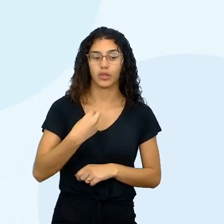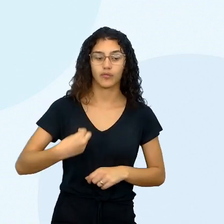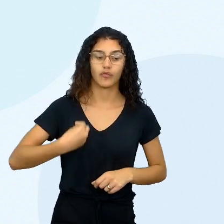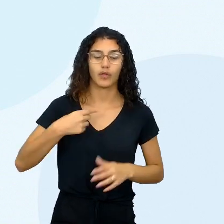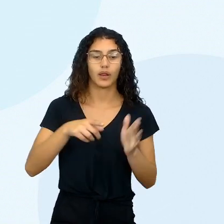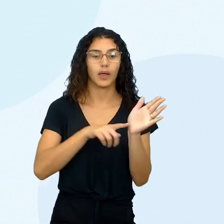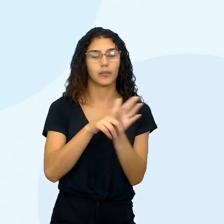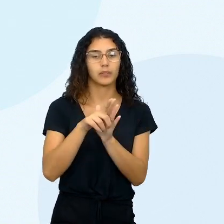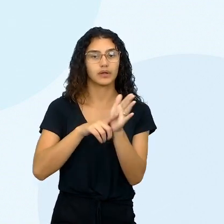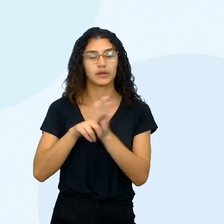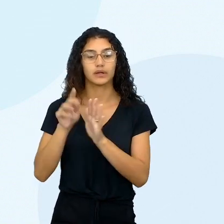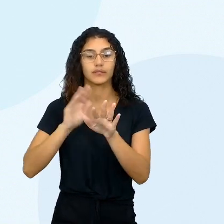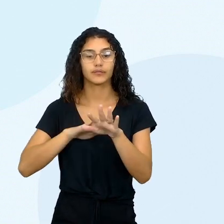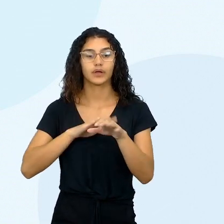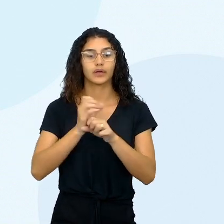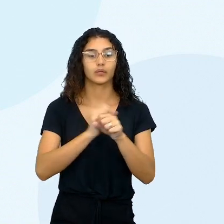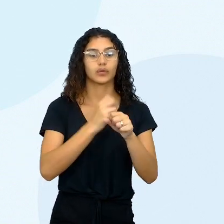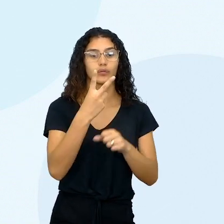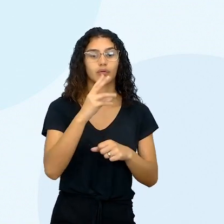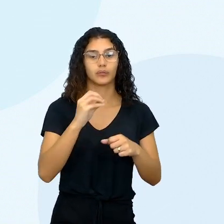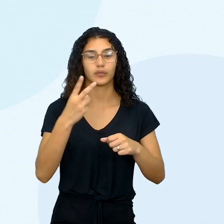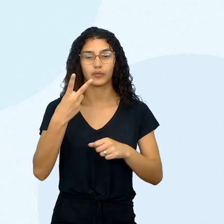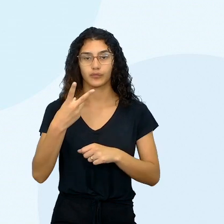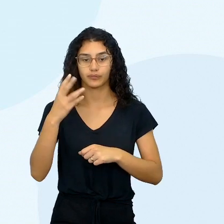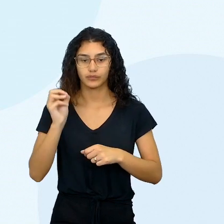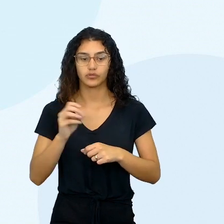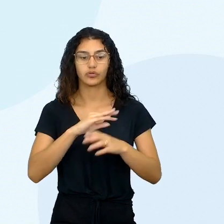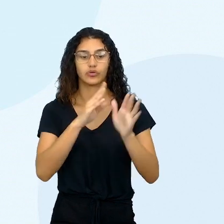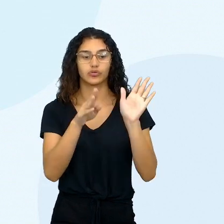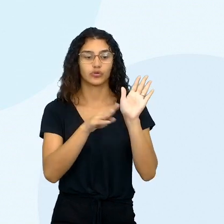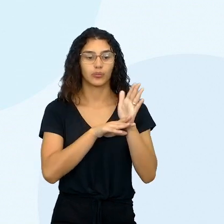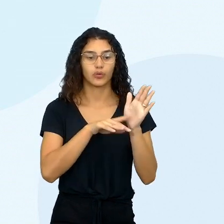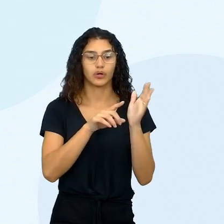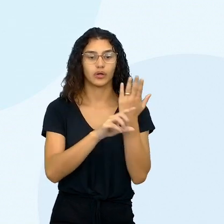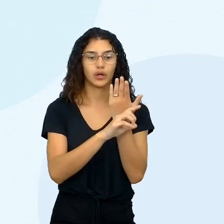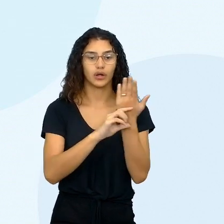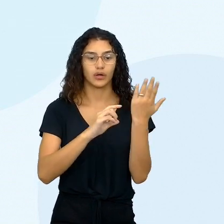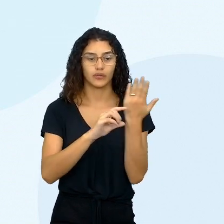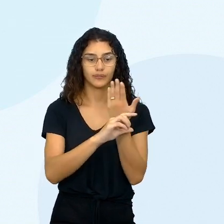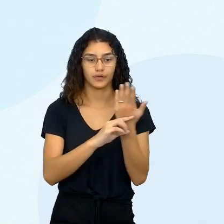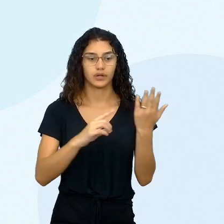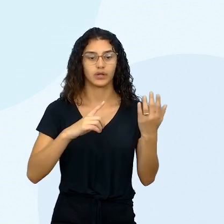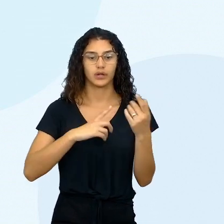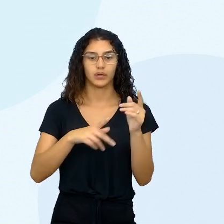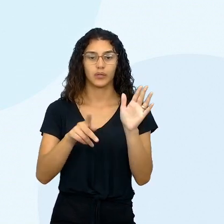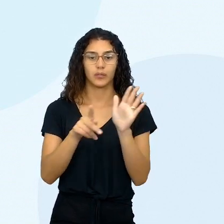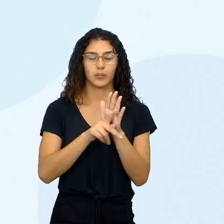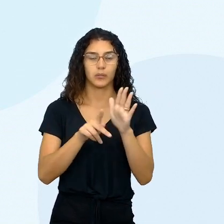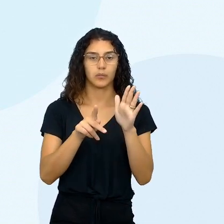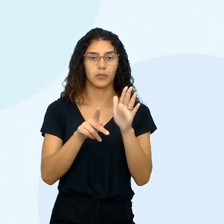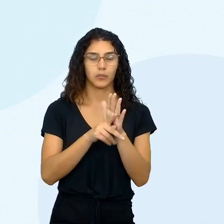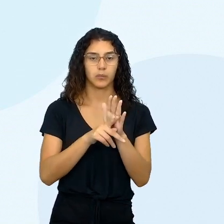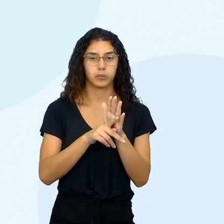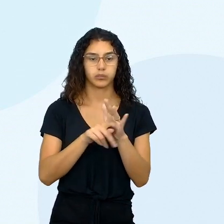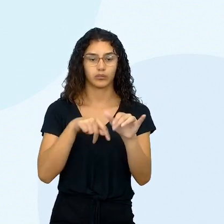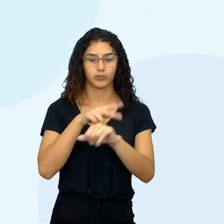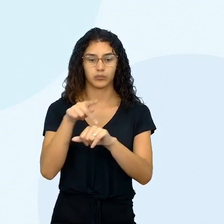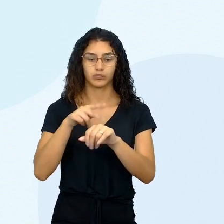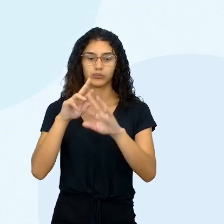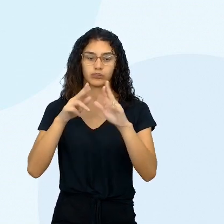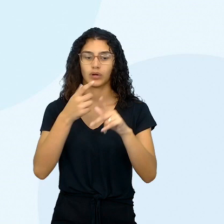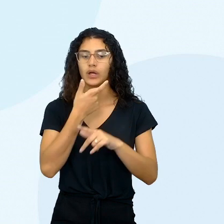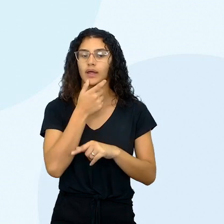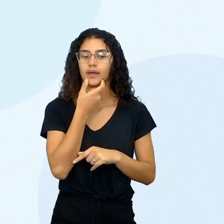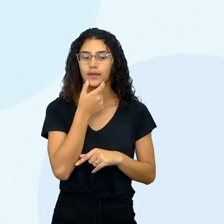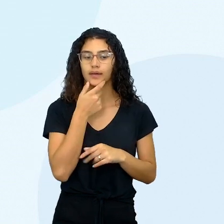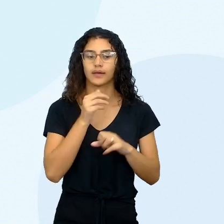Essa pesquisa ela foi feita em 2020, ela saiu numa revista chamada The Lancet Planetary Health, saiu em julho de 2020, a referência